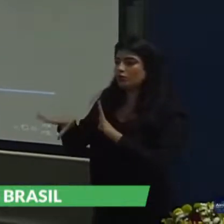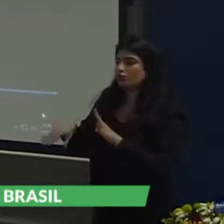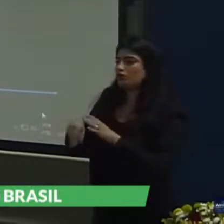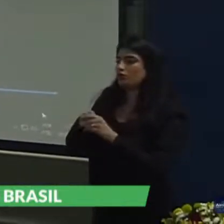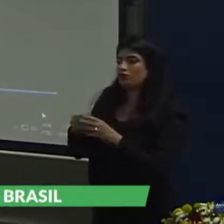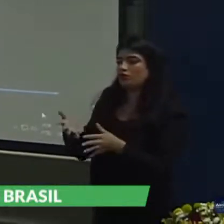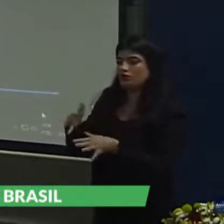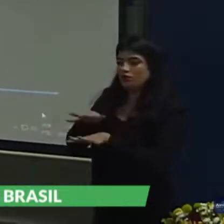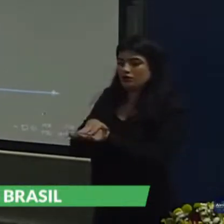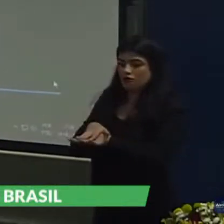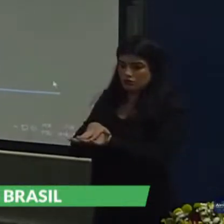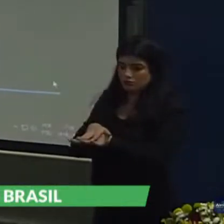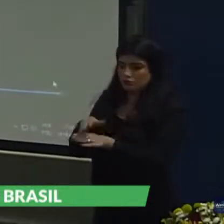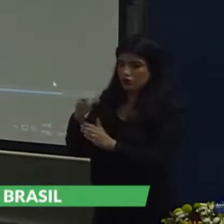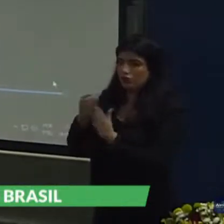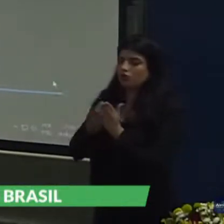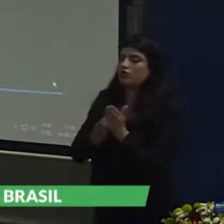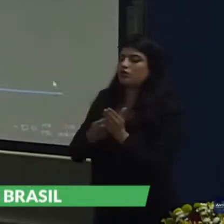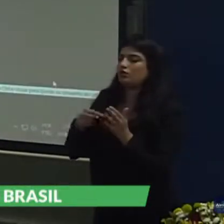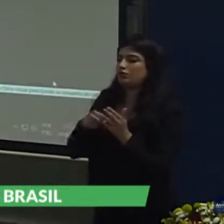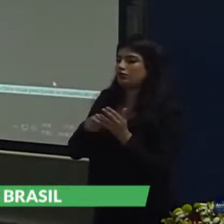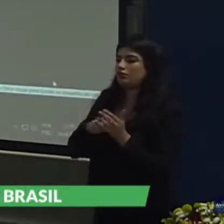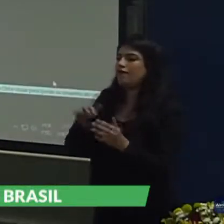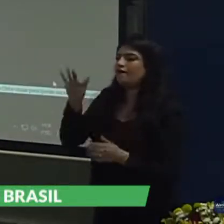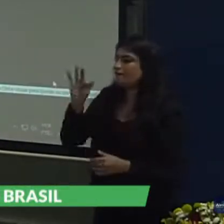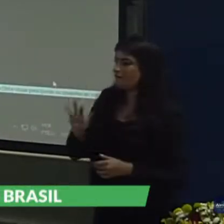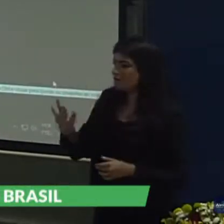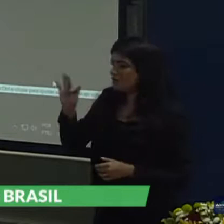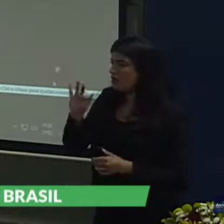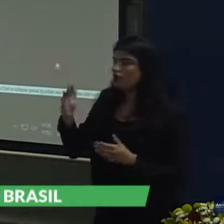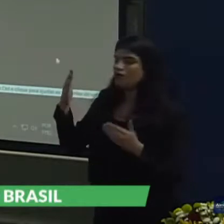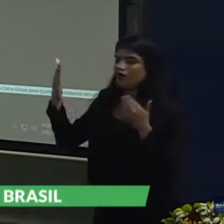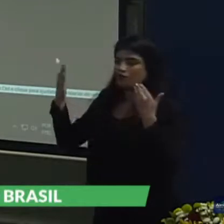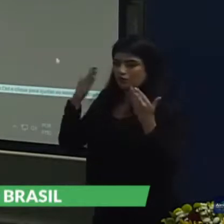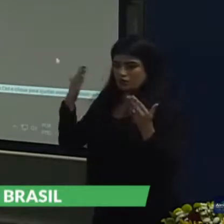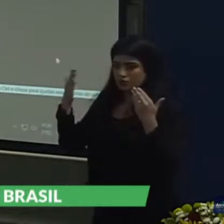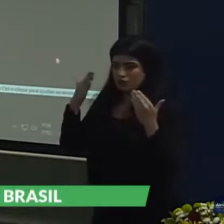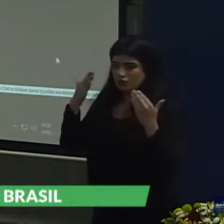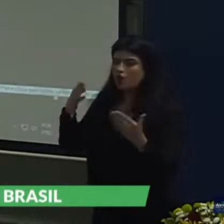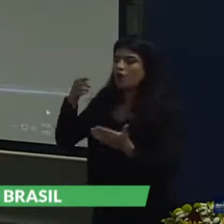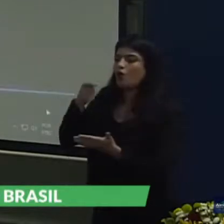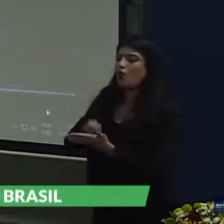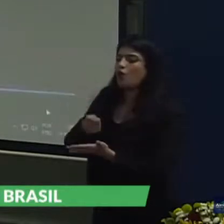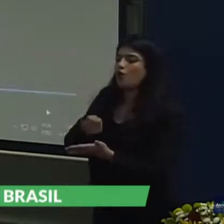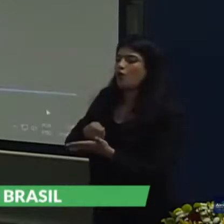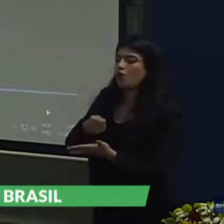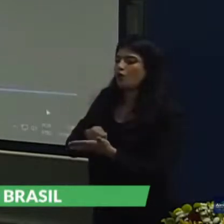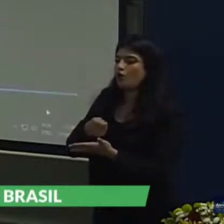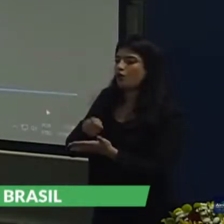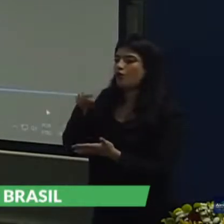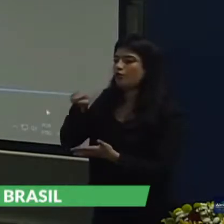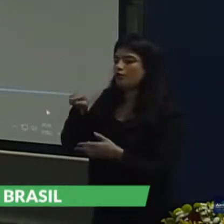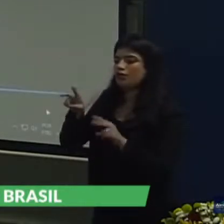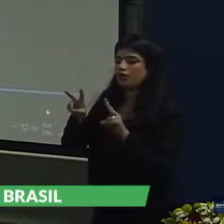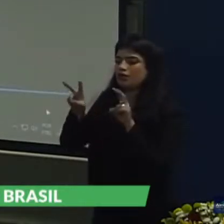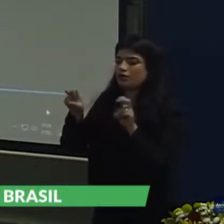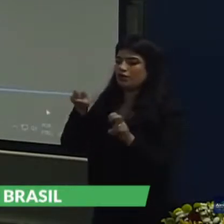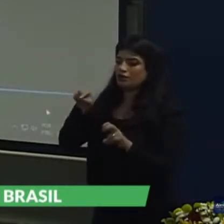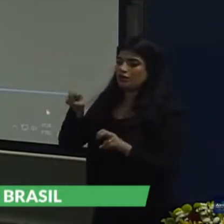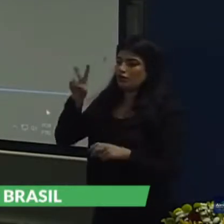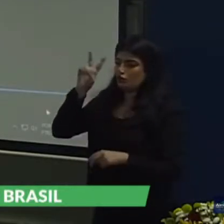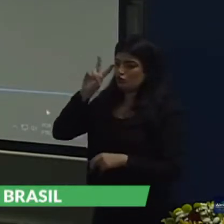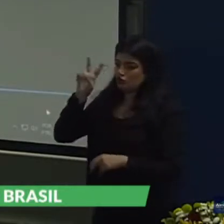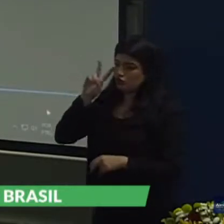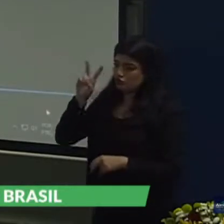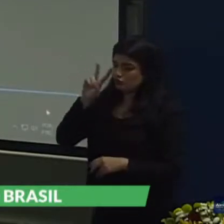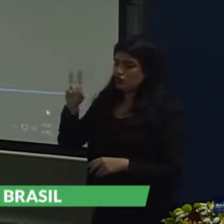inclusão no currículo oficial das faculdades de psicologia, a obrigatoriedade da temática História